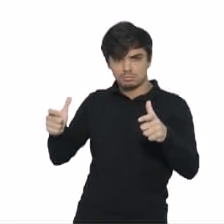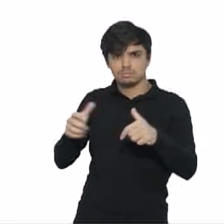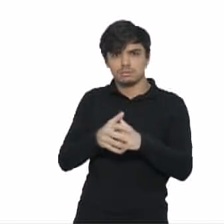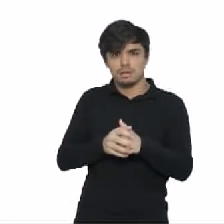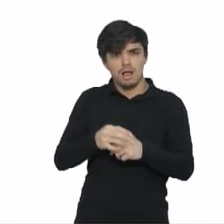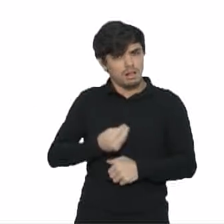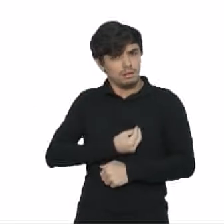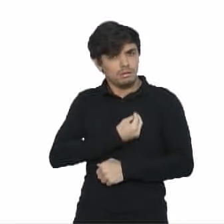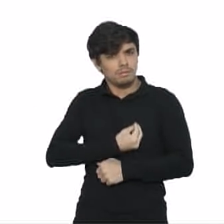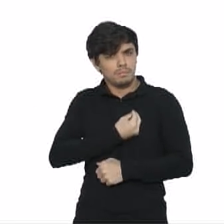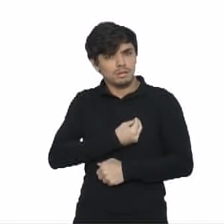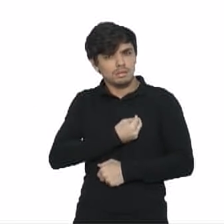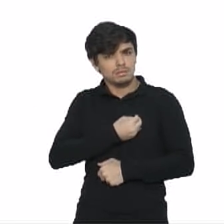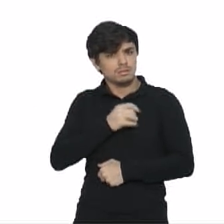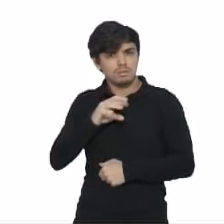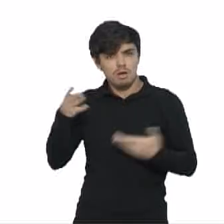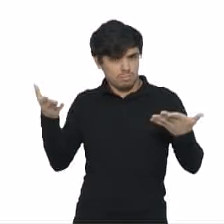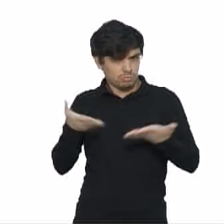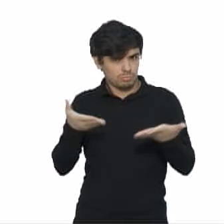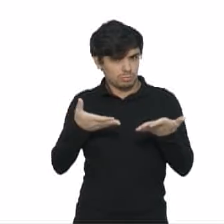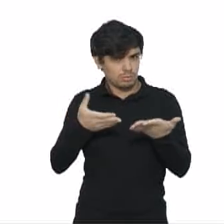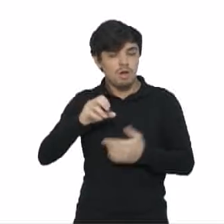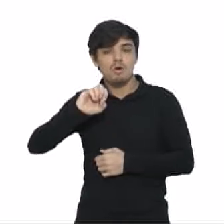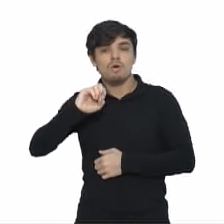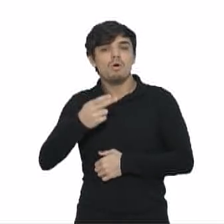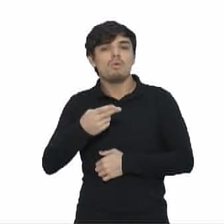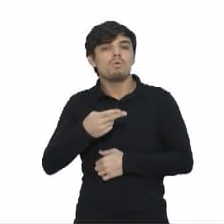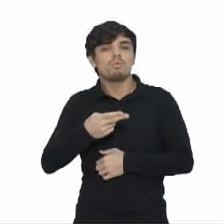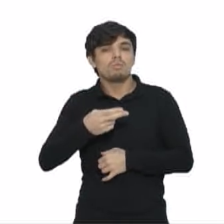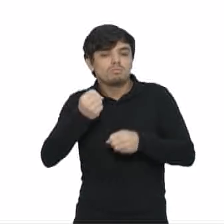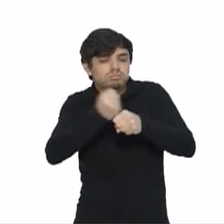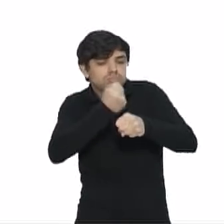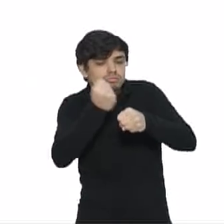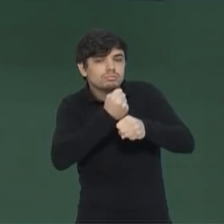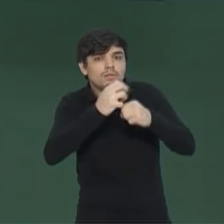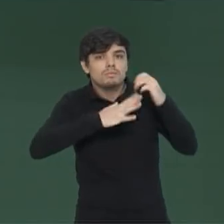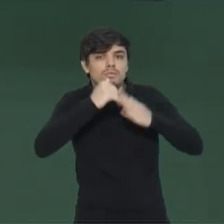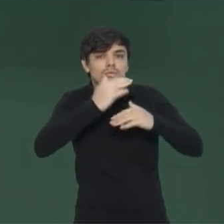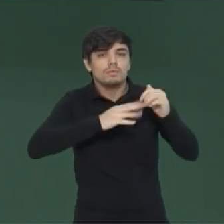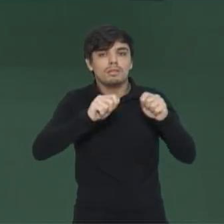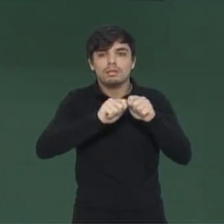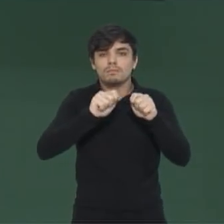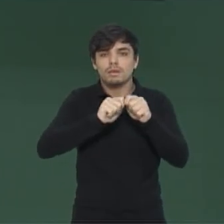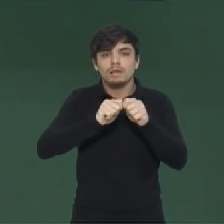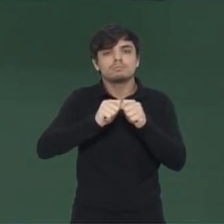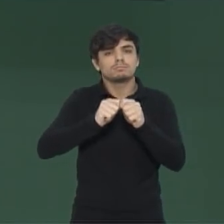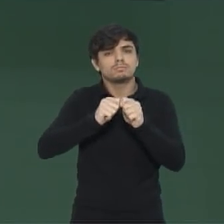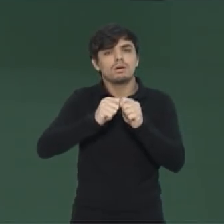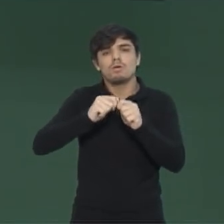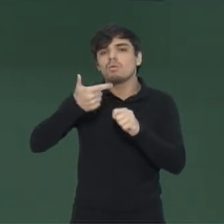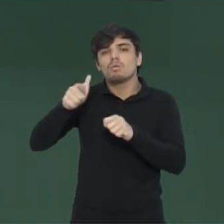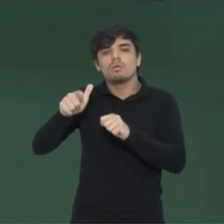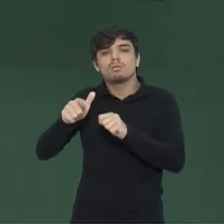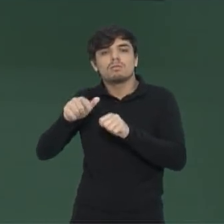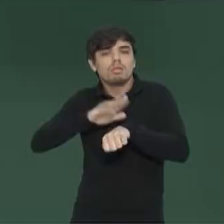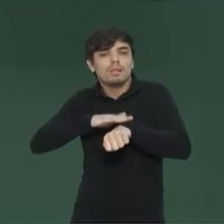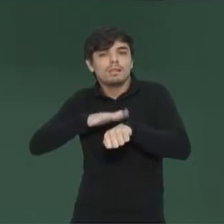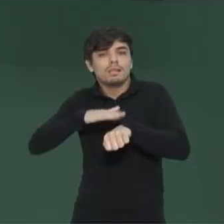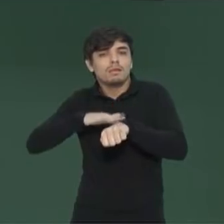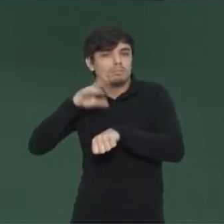estão presentes apenas na atualidade? Ou será que essas grandes construções fizeram parte também de outros períodos